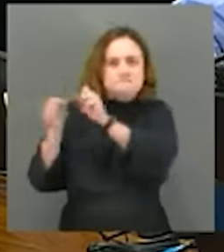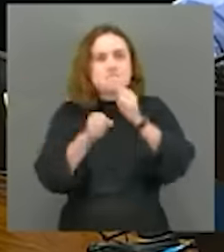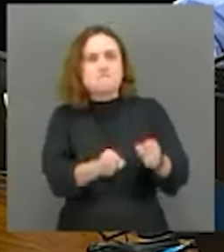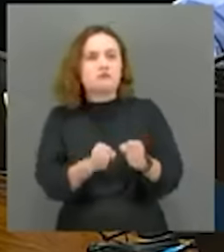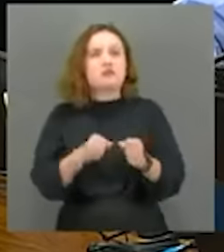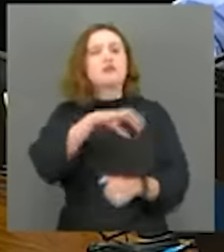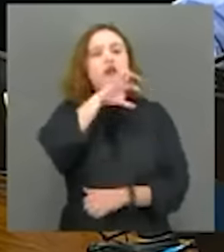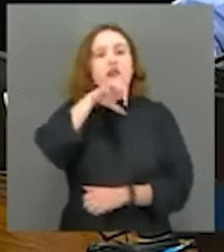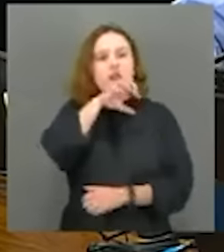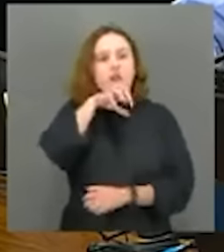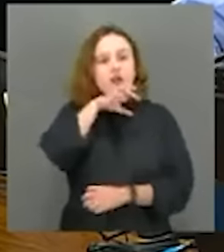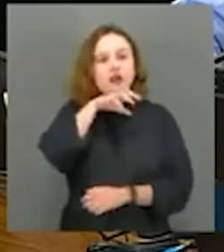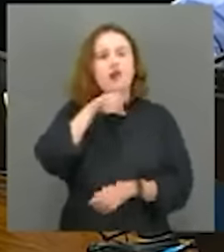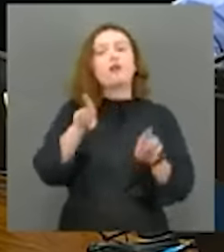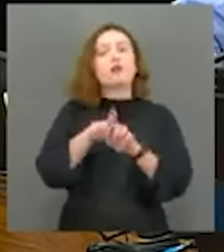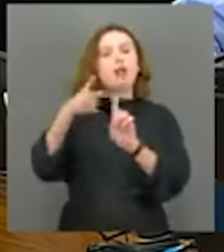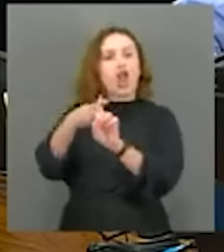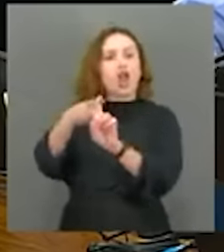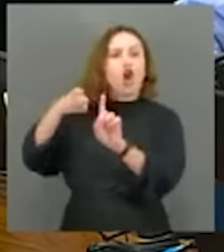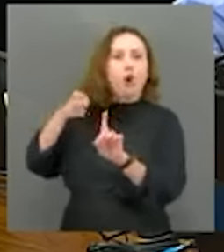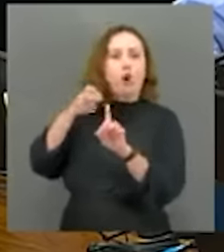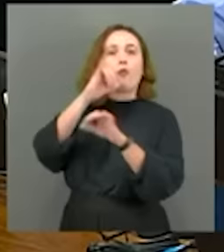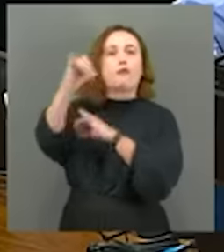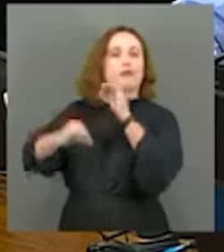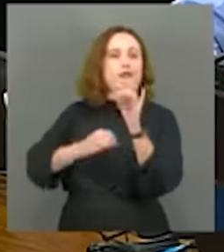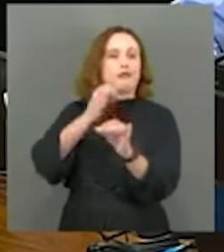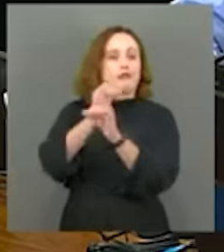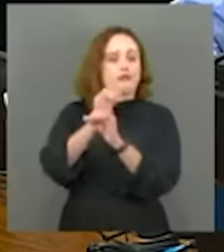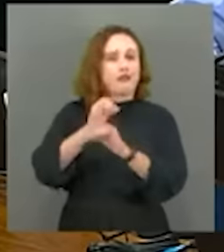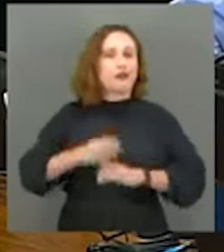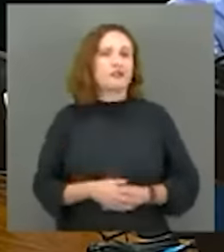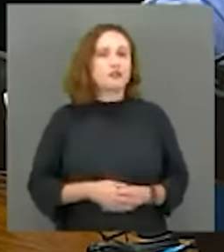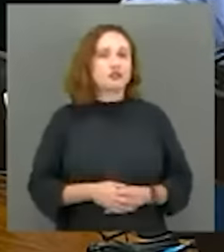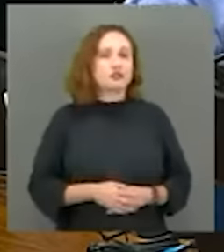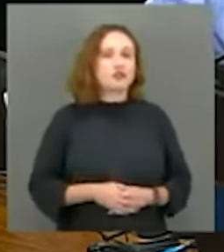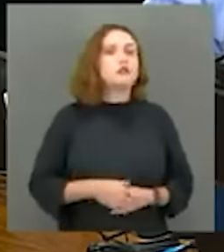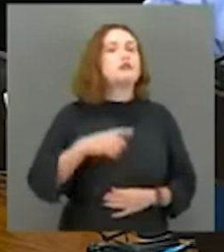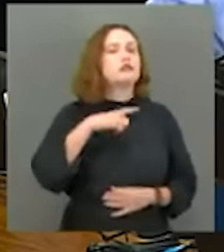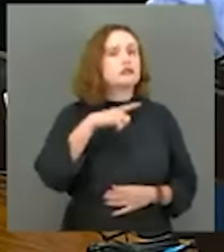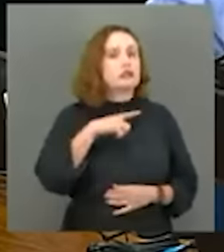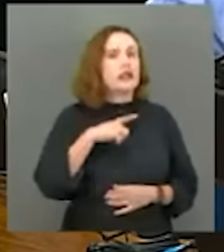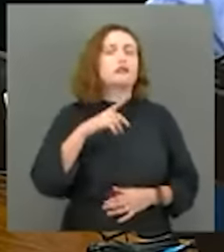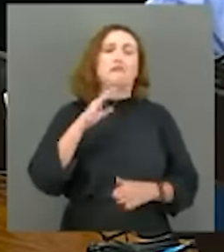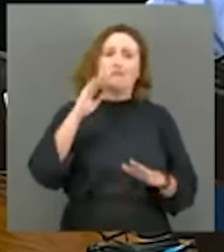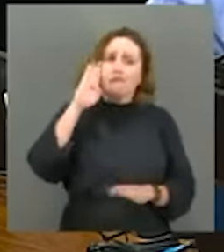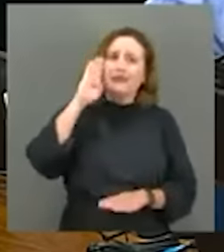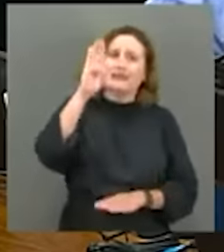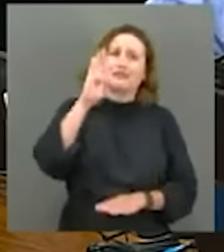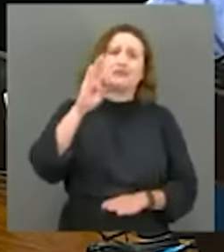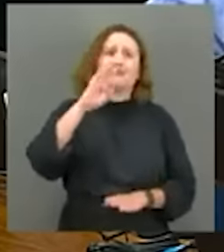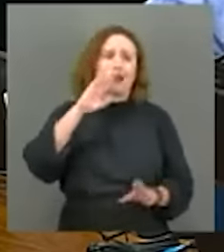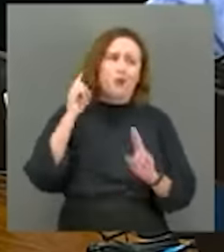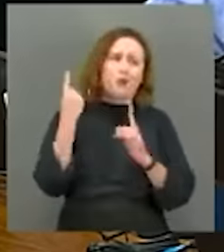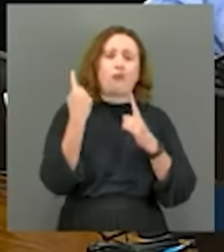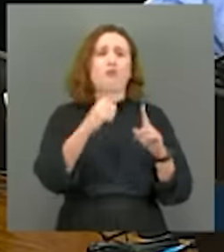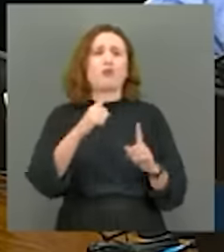golpes eh cibernéticos que muitas vezes acontecem aí contra eh principalmente contra idosos eh a questão